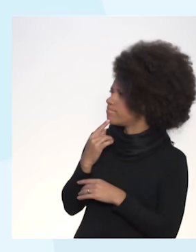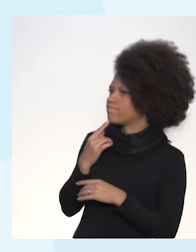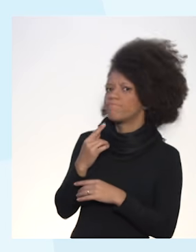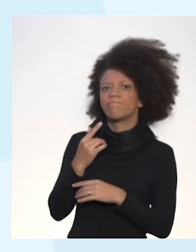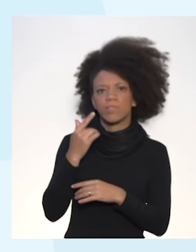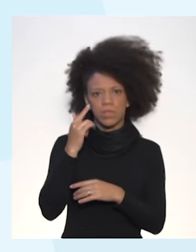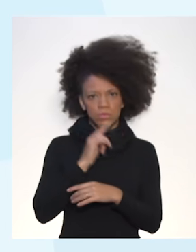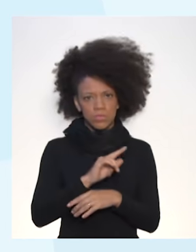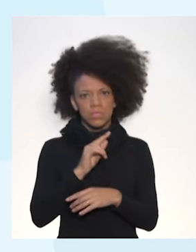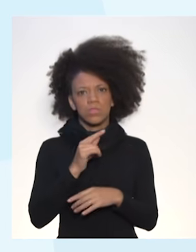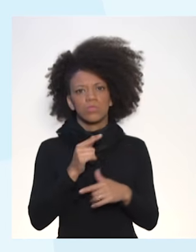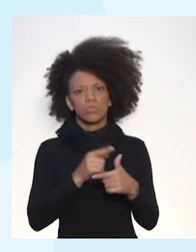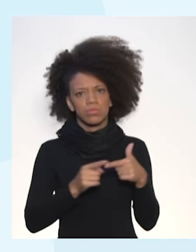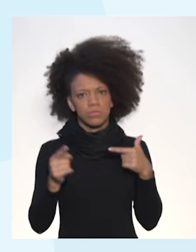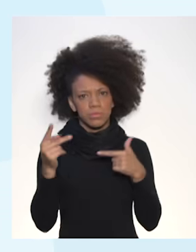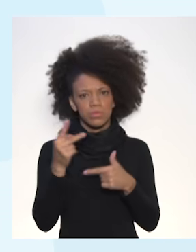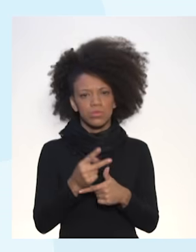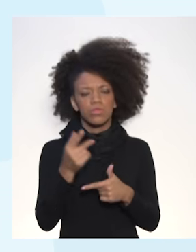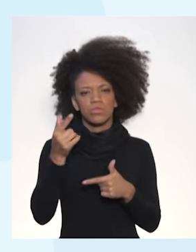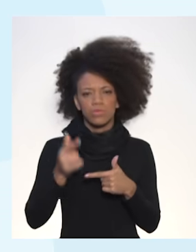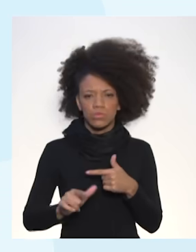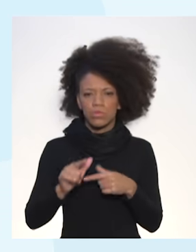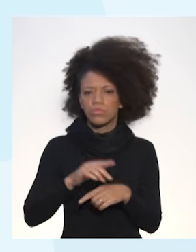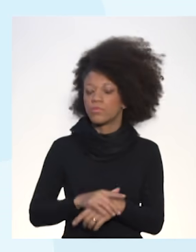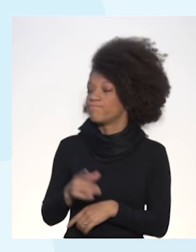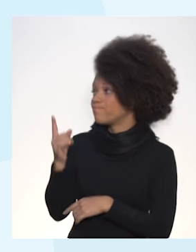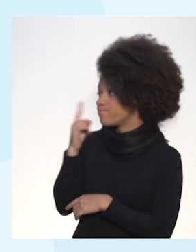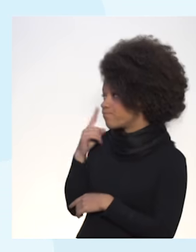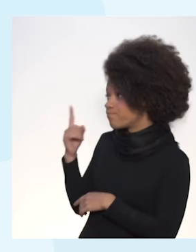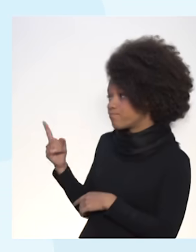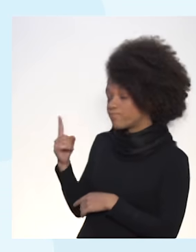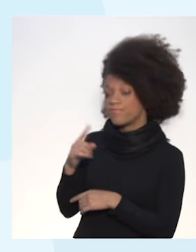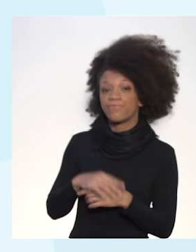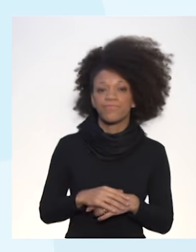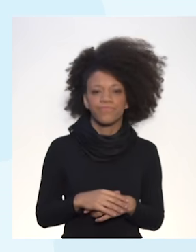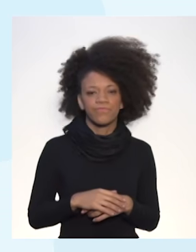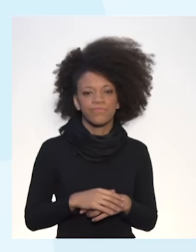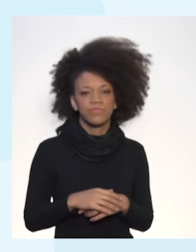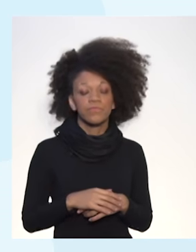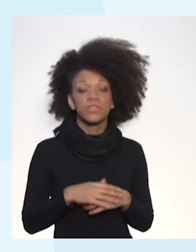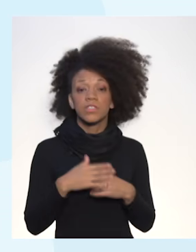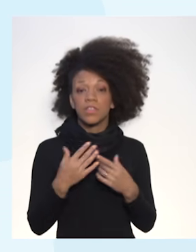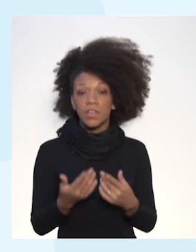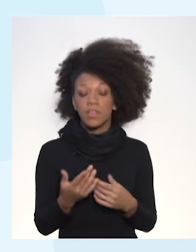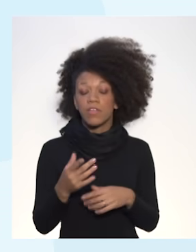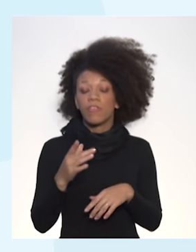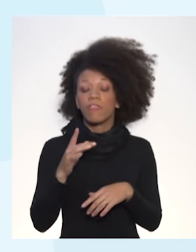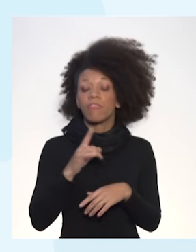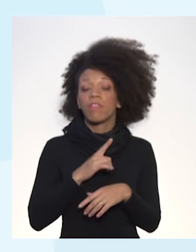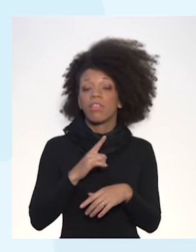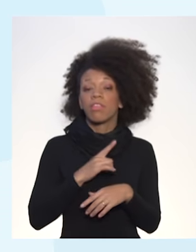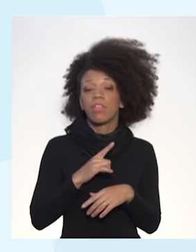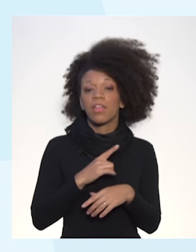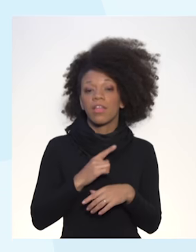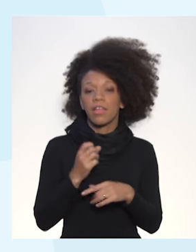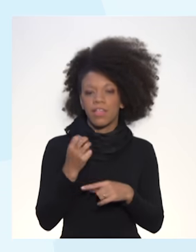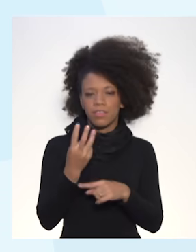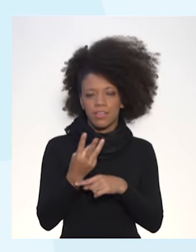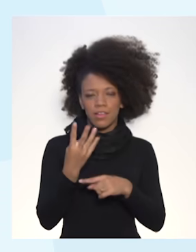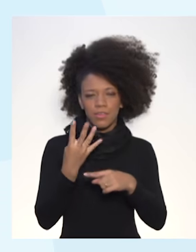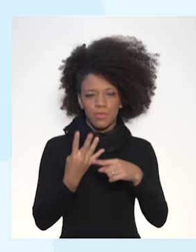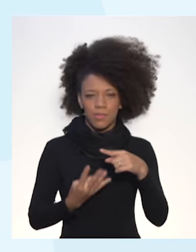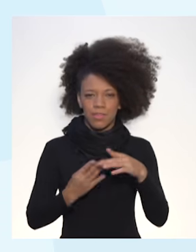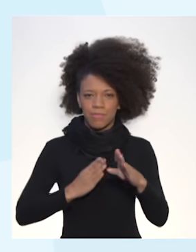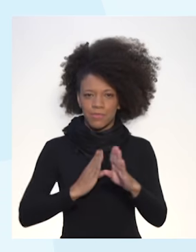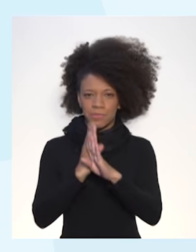Osmar. Dá? Dá para dividir. Legal. Sim. Olha lá. Por 2 mais uma vez. Nós vamos ter aí o 3/4.